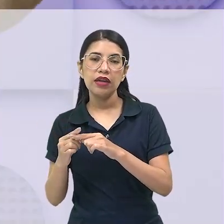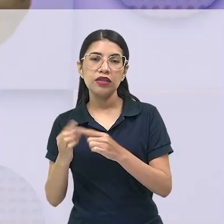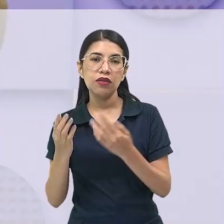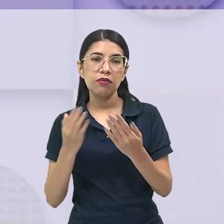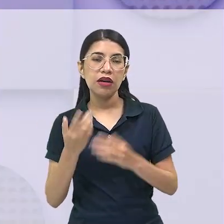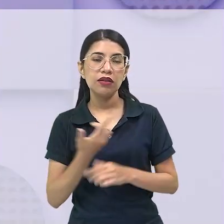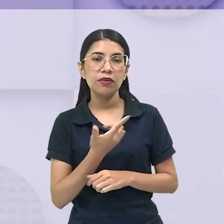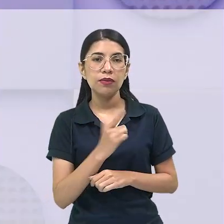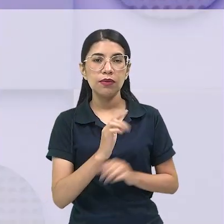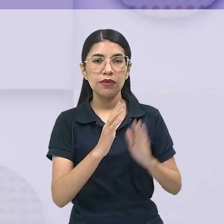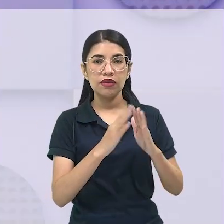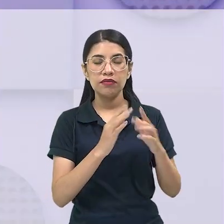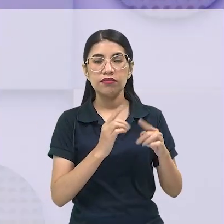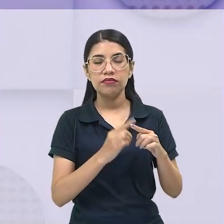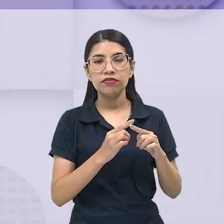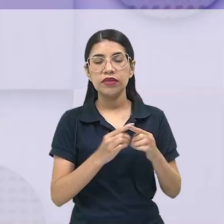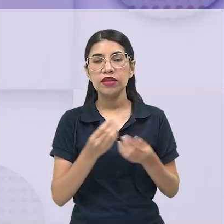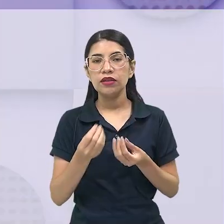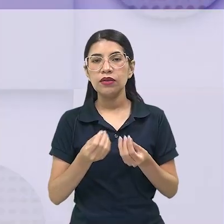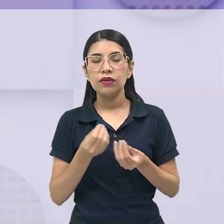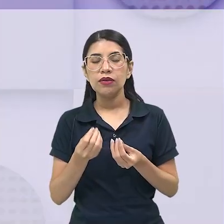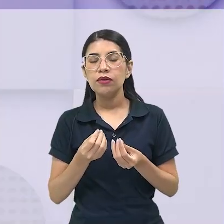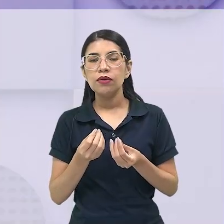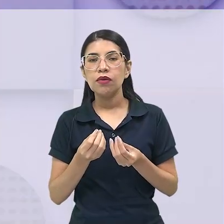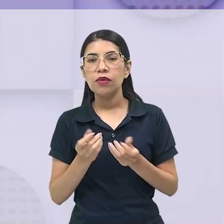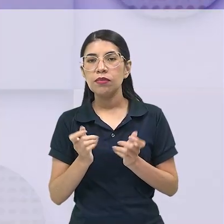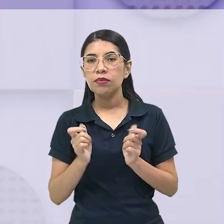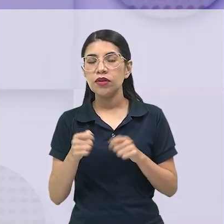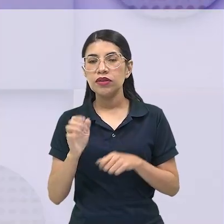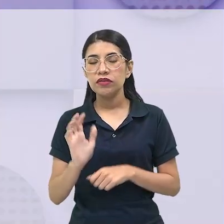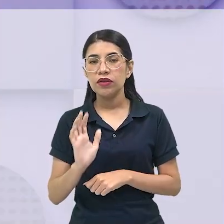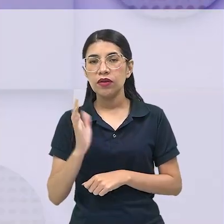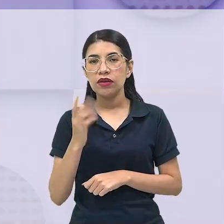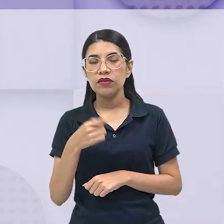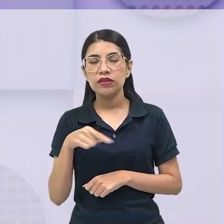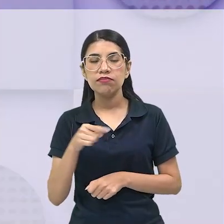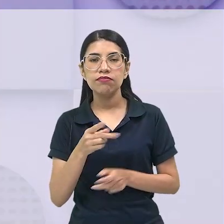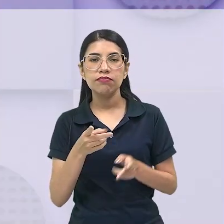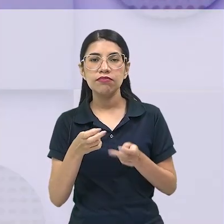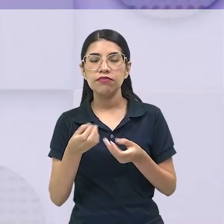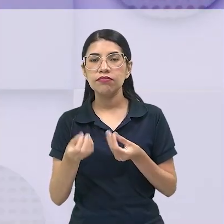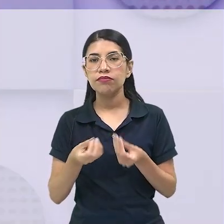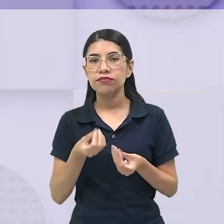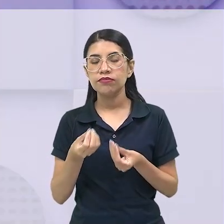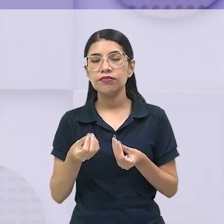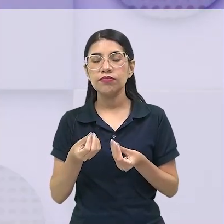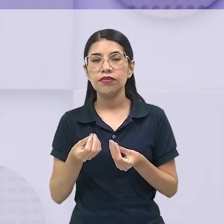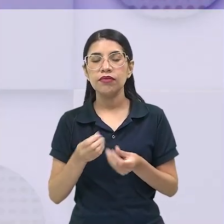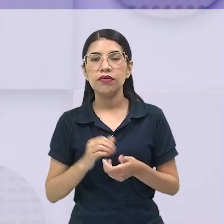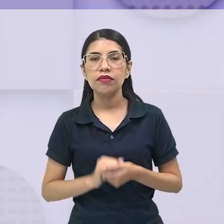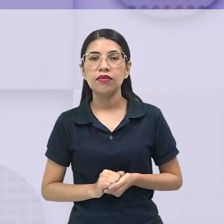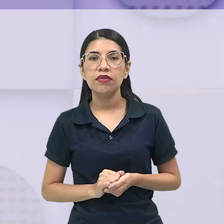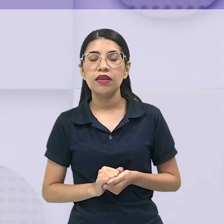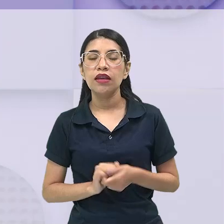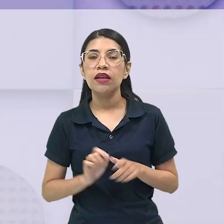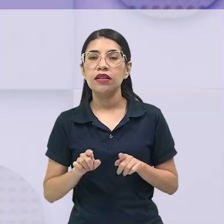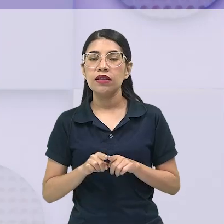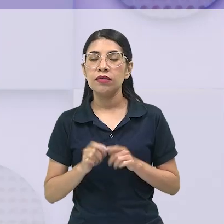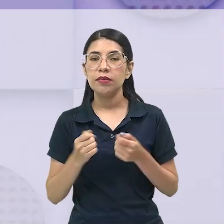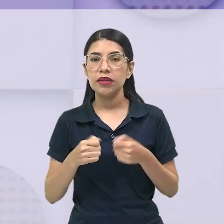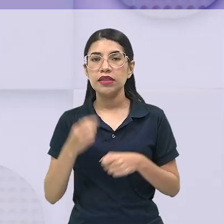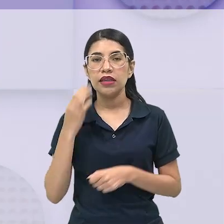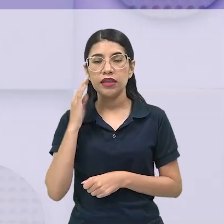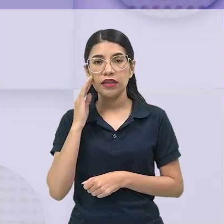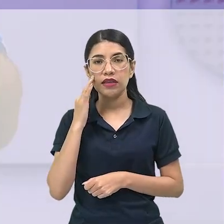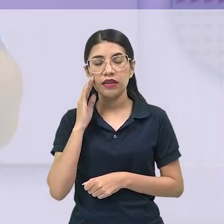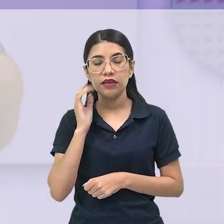relação à outra, né? Como que, de certa forma, isso acontece? Como é que você percebe isso? E mais do que nunca, entendermos que,